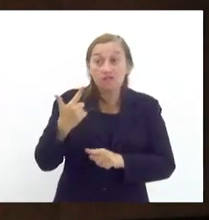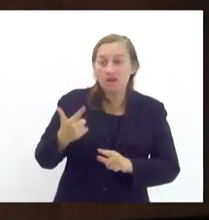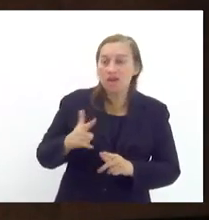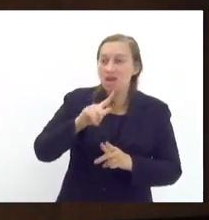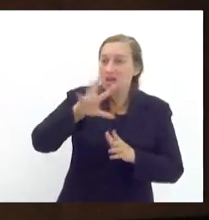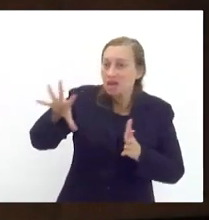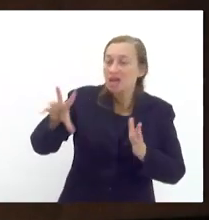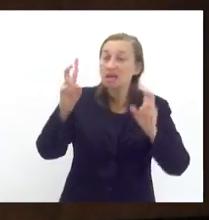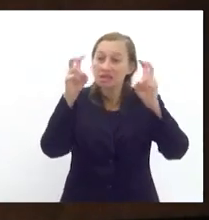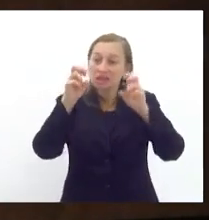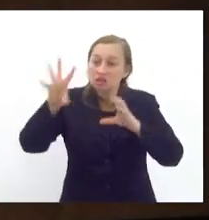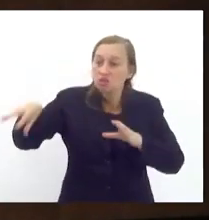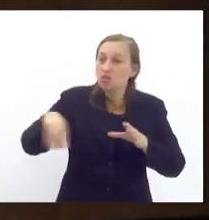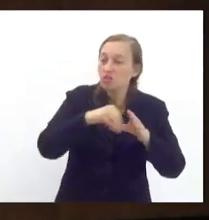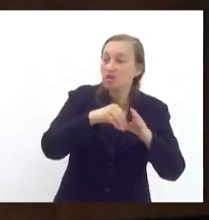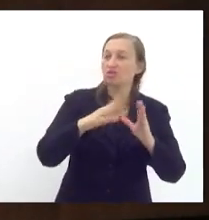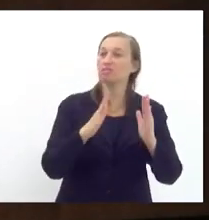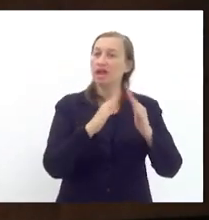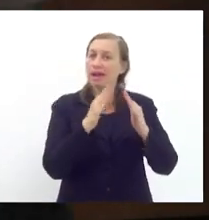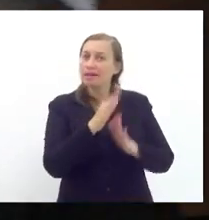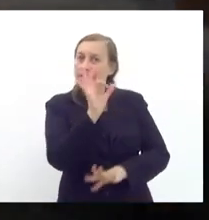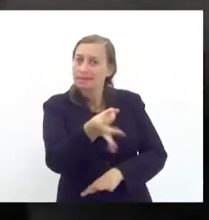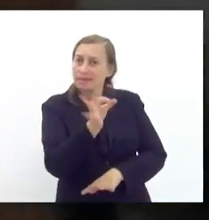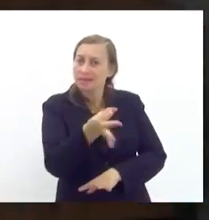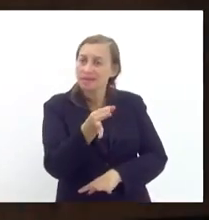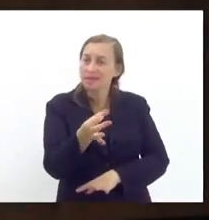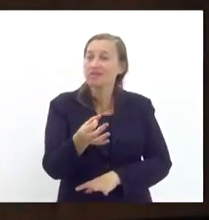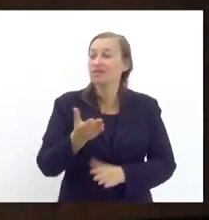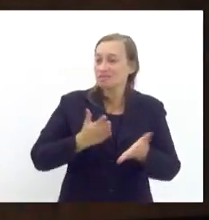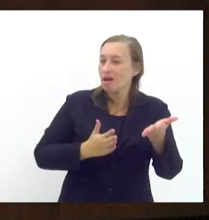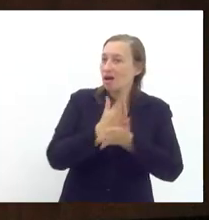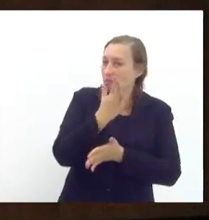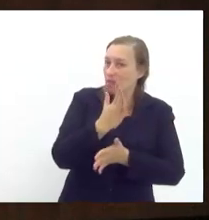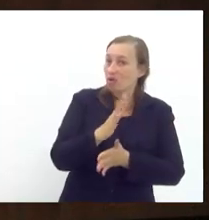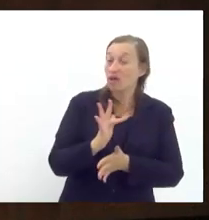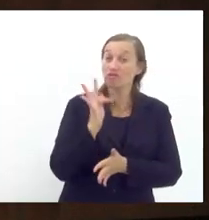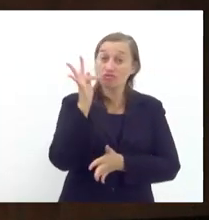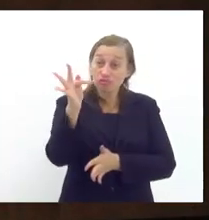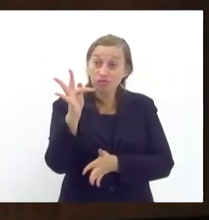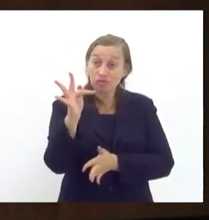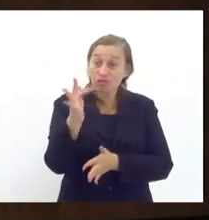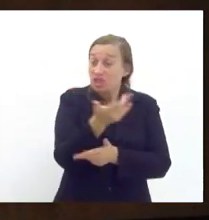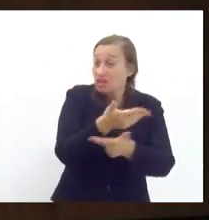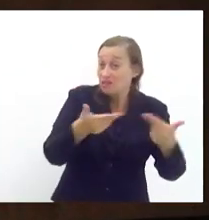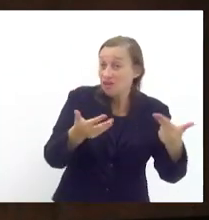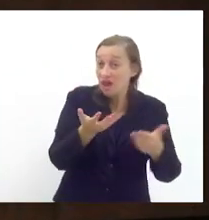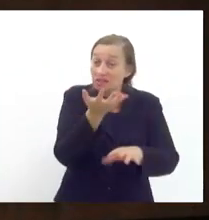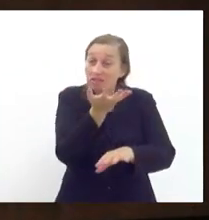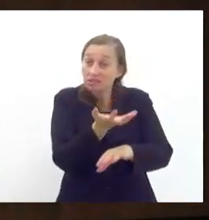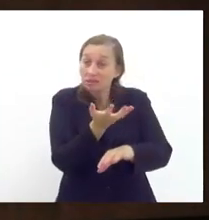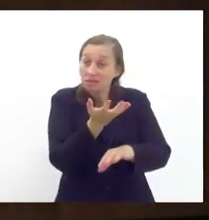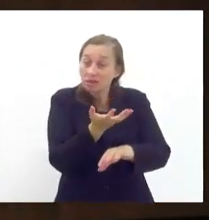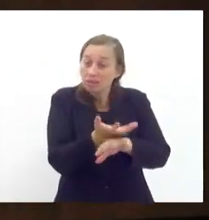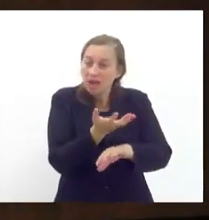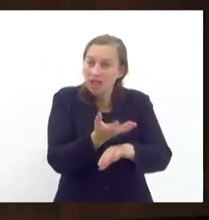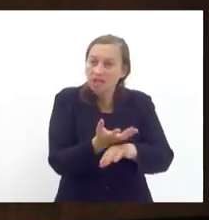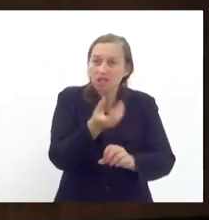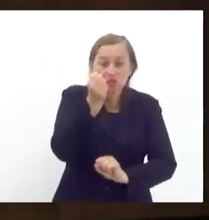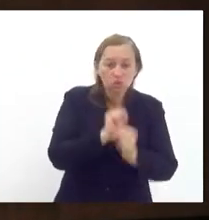matéria vindo para casa aqui tem absoluta certeza que vai ser aprovado e diversos parques industriais